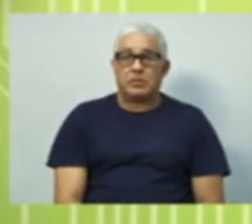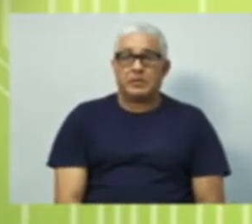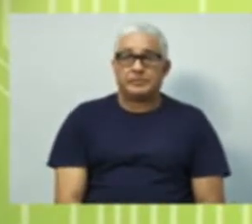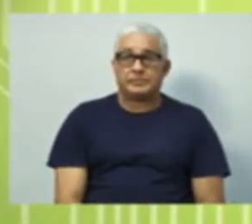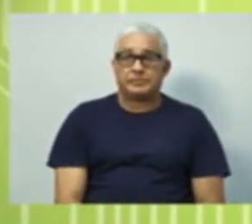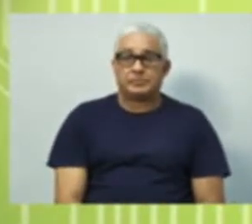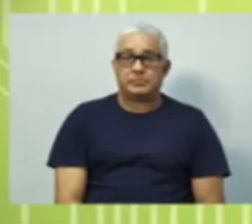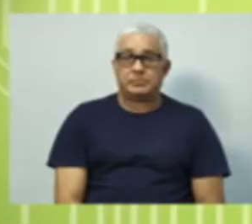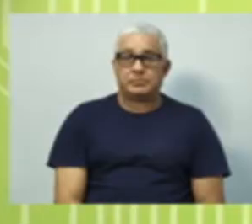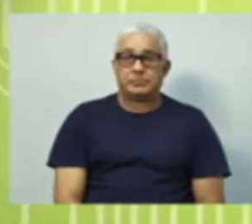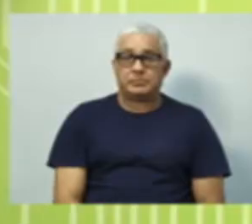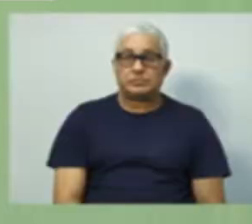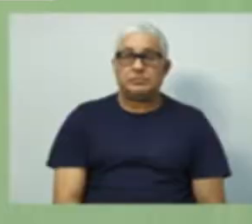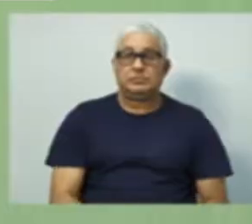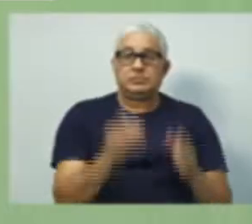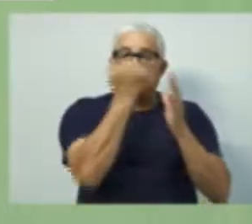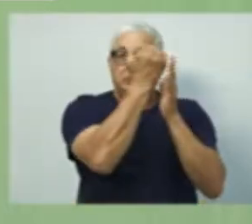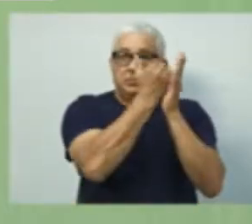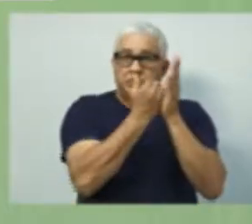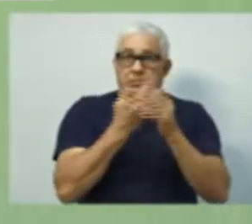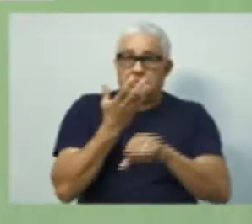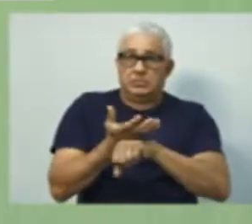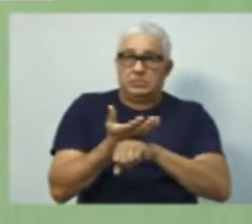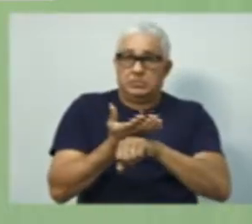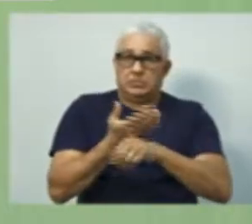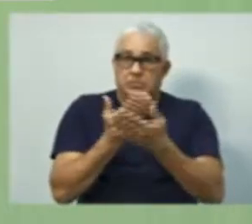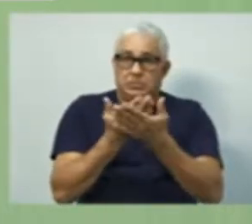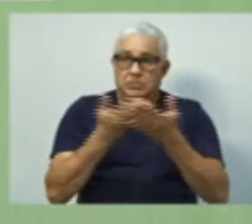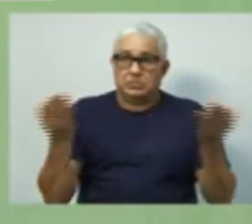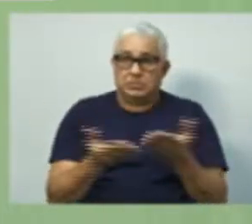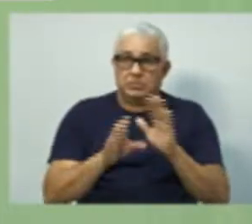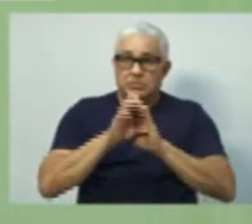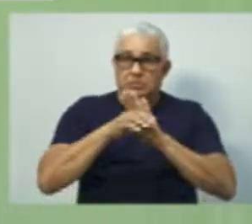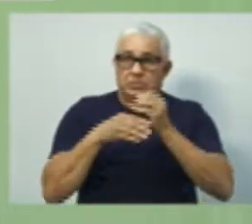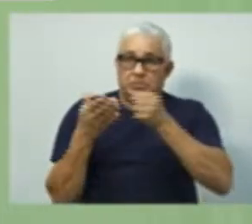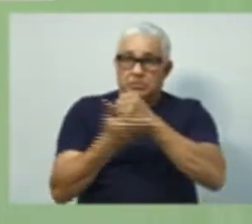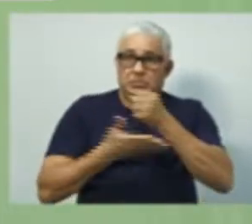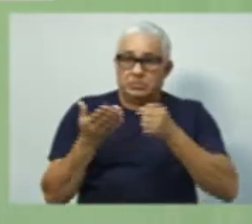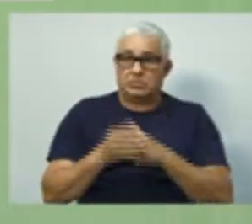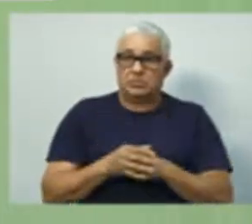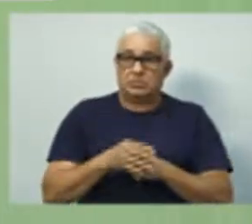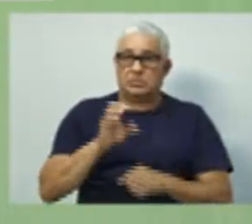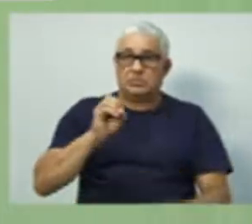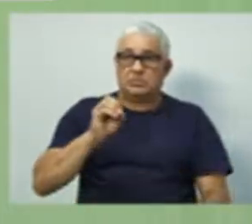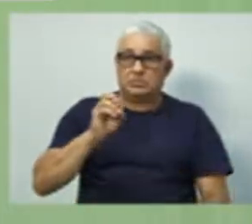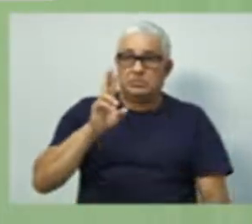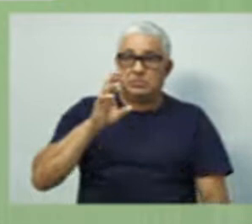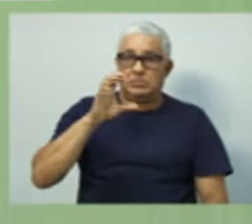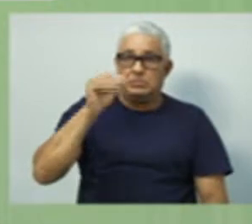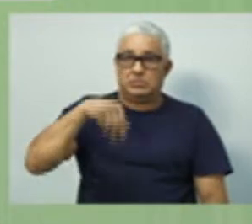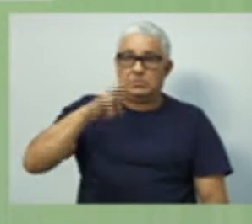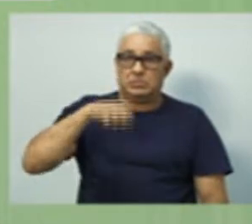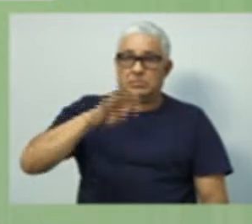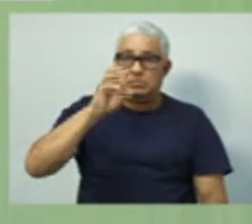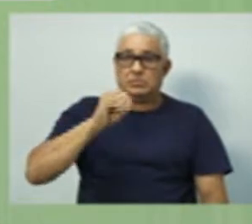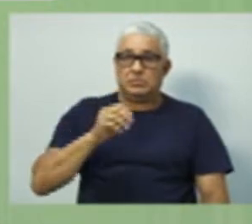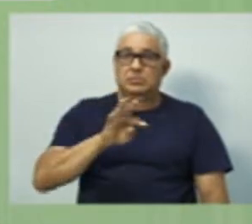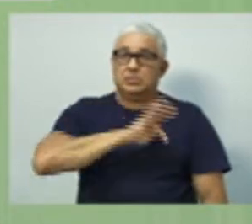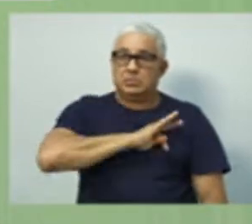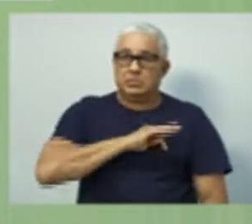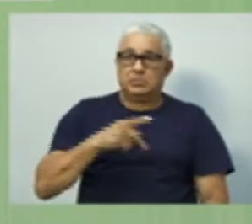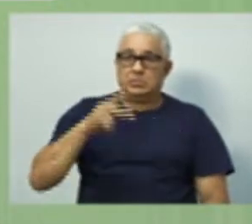A agenda da aula será o seguinte: vamos ver os conceitos básicos de orçamento empresarial, as técnicas de projeção e